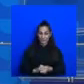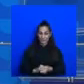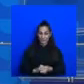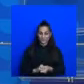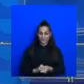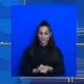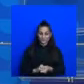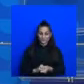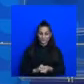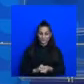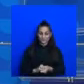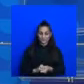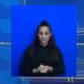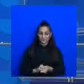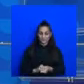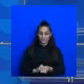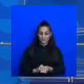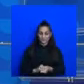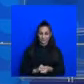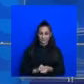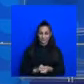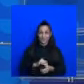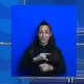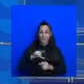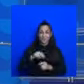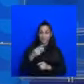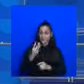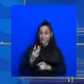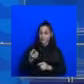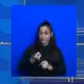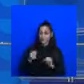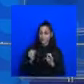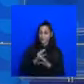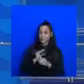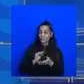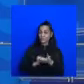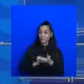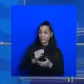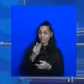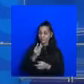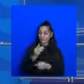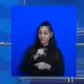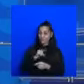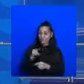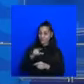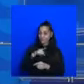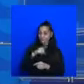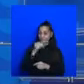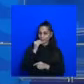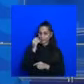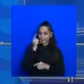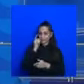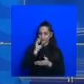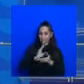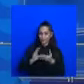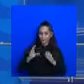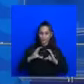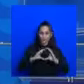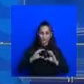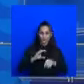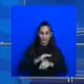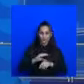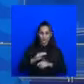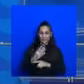Verde, 23. Foram sorteados três números, faltam três. Você ainda tem chances. Bola